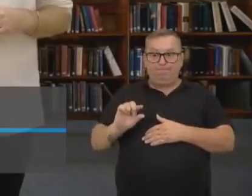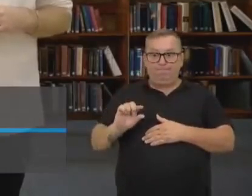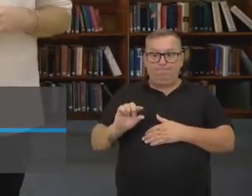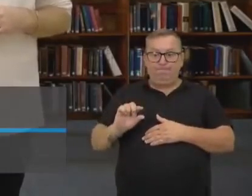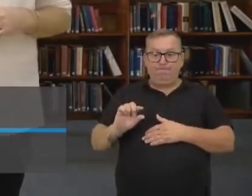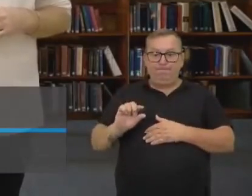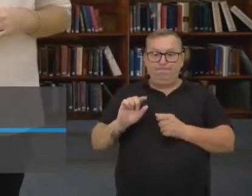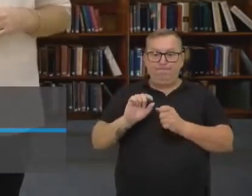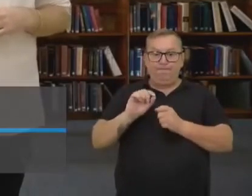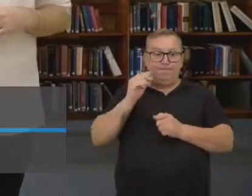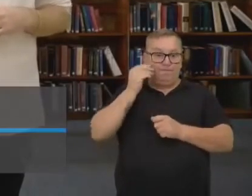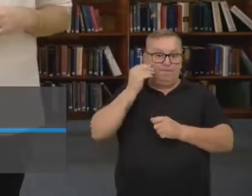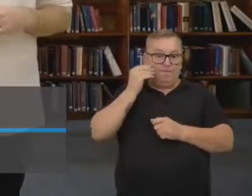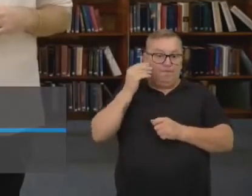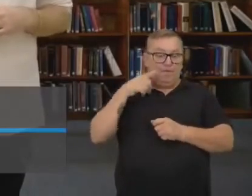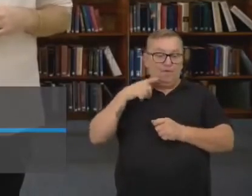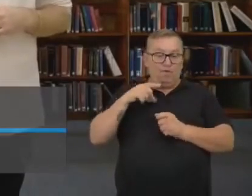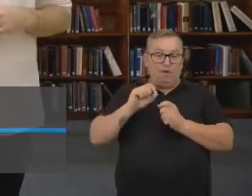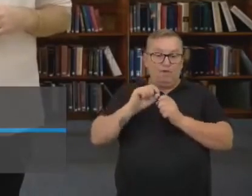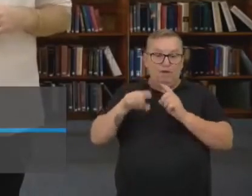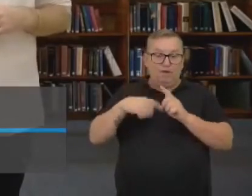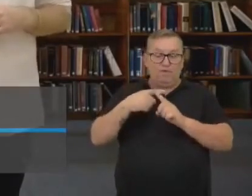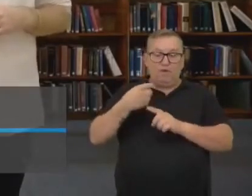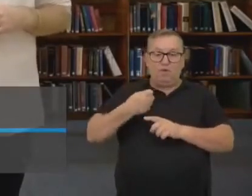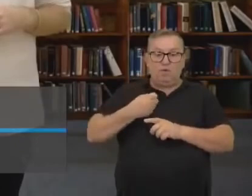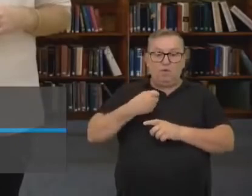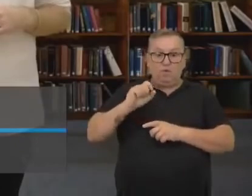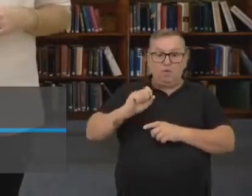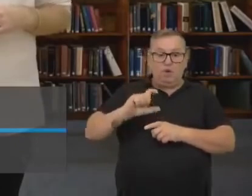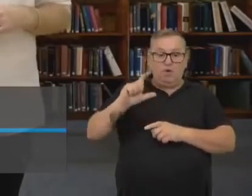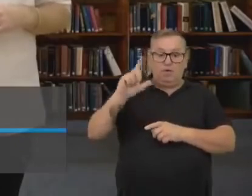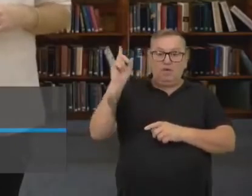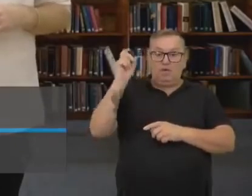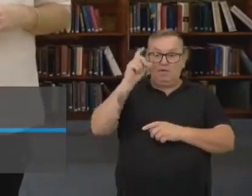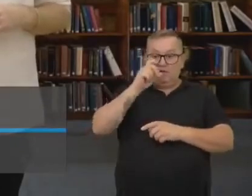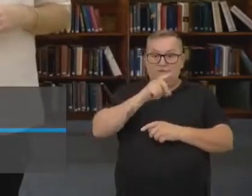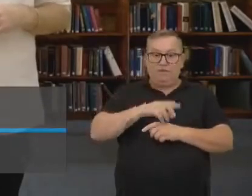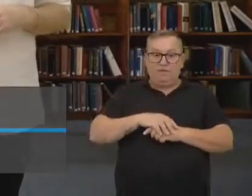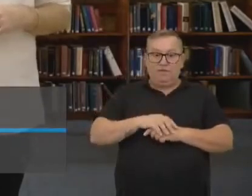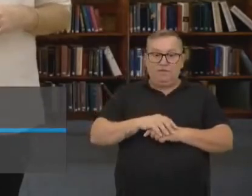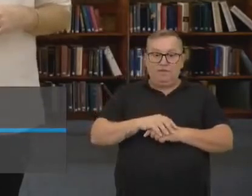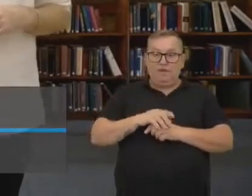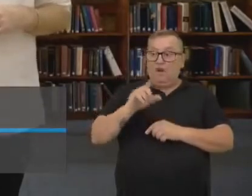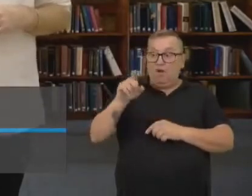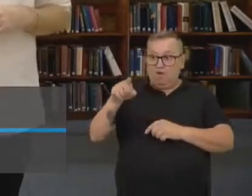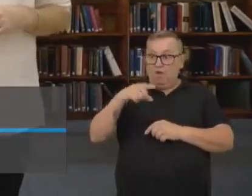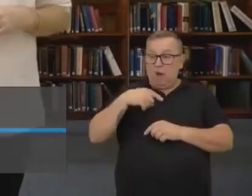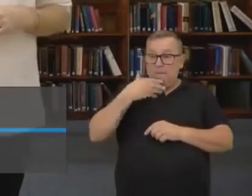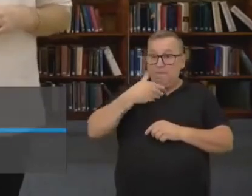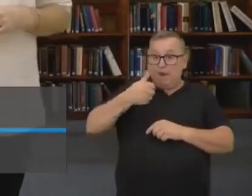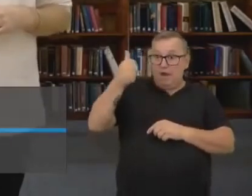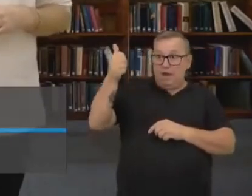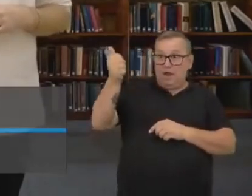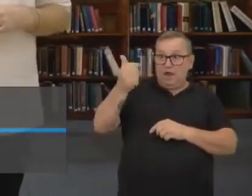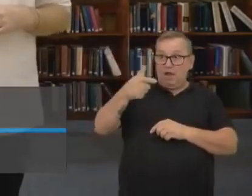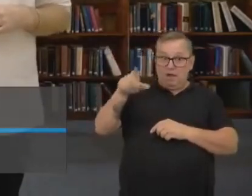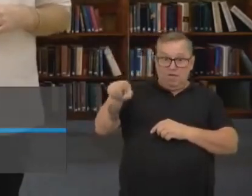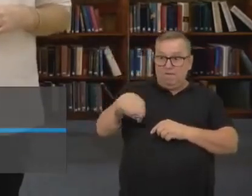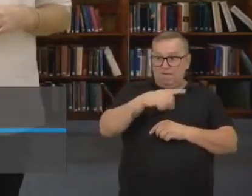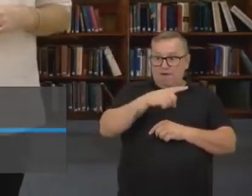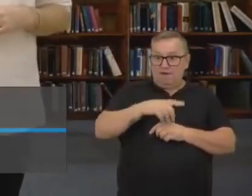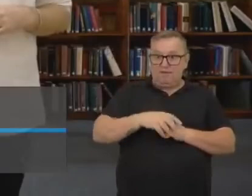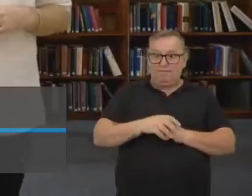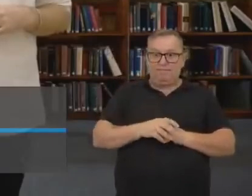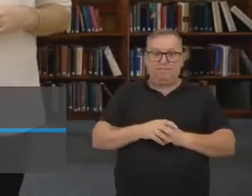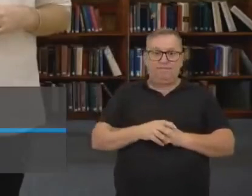se eu for fazer esse teste, eu vou ter que tentar tirar um número muito alto no dado. Vai ser difícil. Você tem agilidade maior. É melhor você tentar fazer